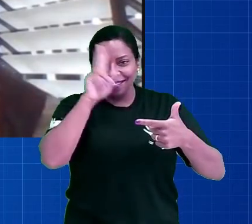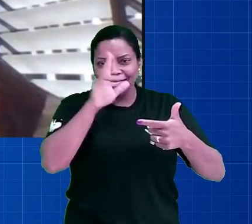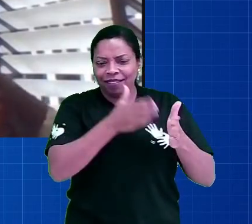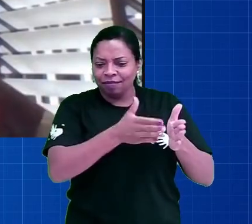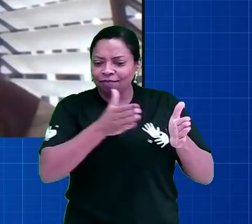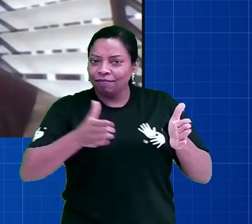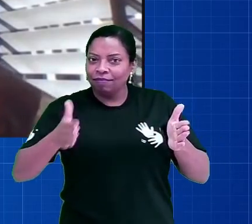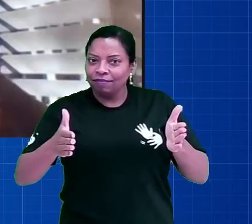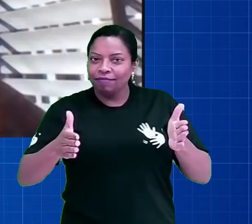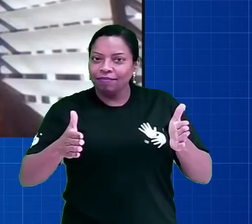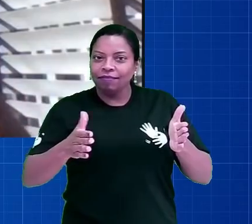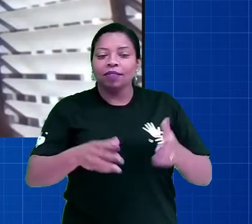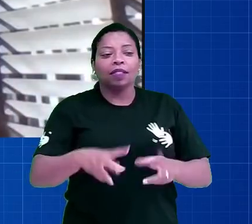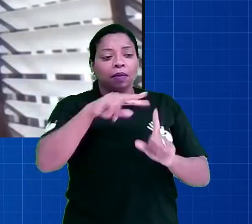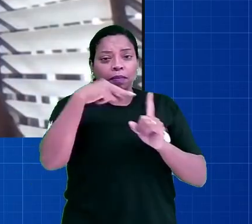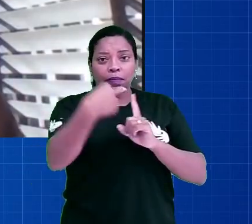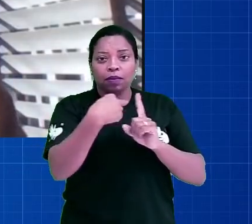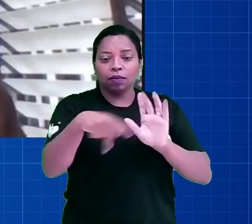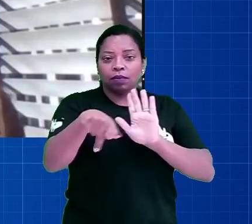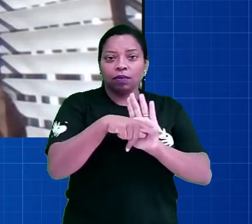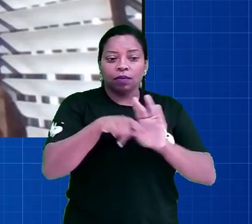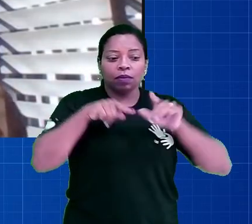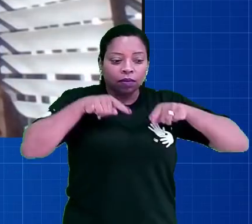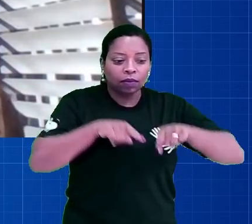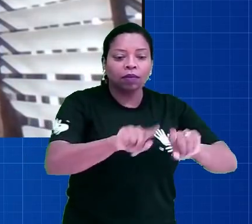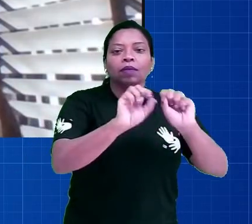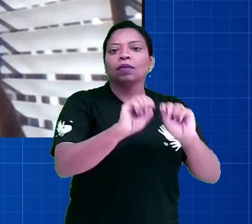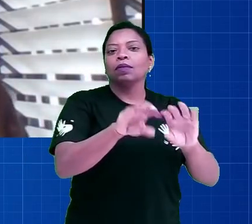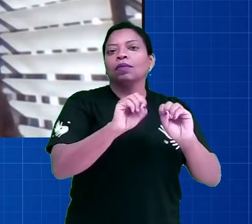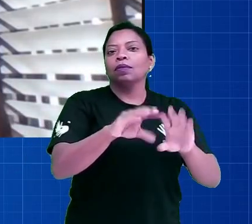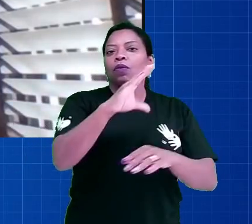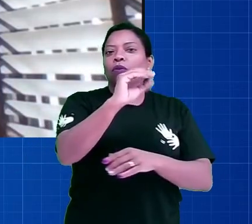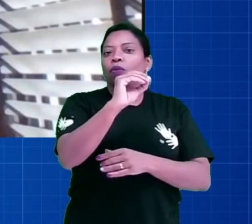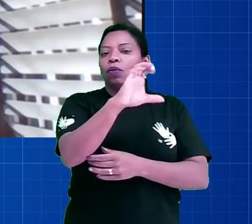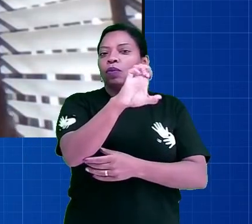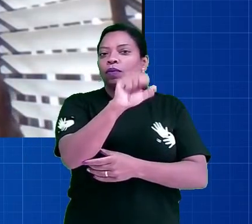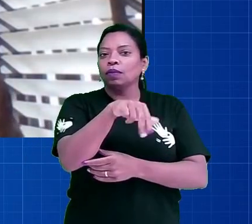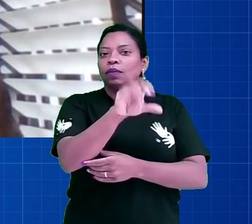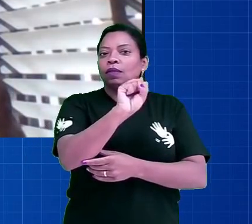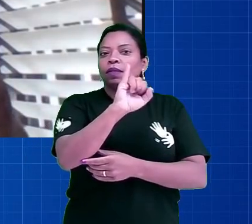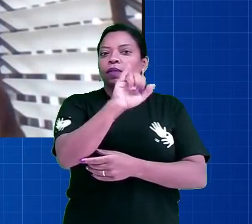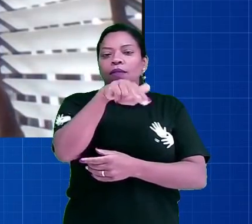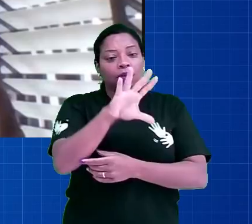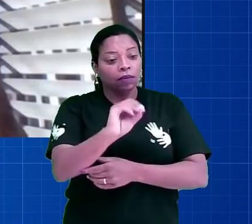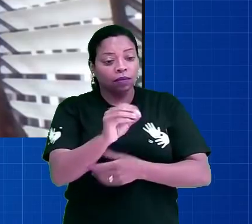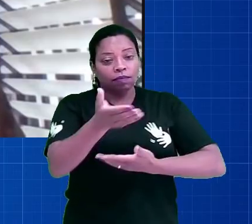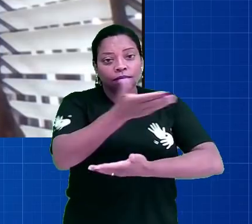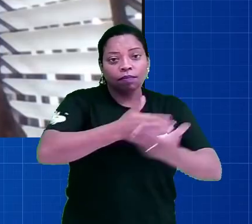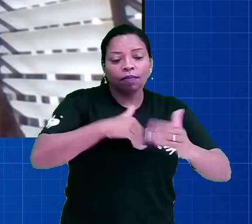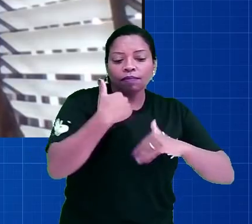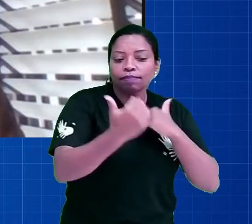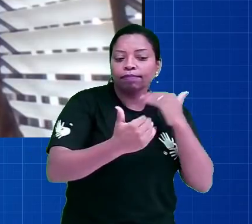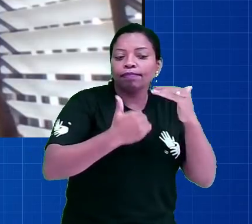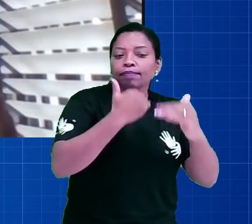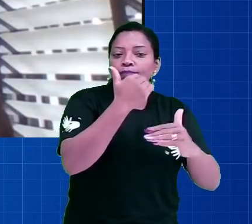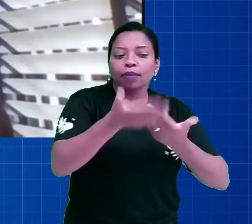se dá lá no estágio 1 e 2, da perspectiva do coensino, quando ele realmente avança, a gente percebe